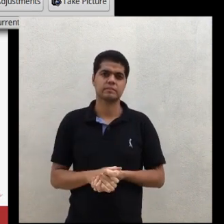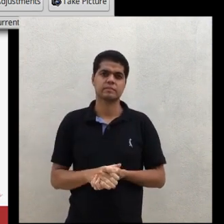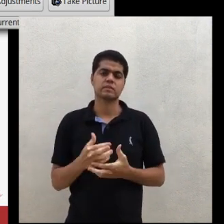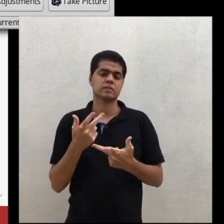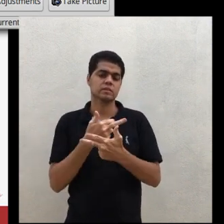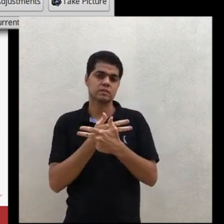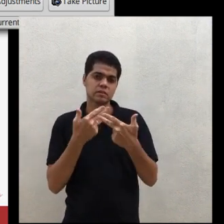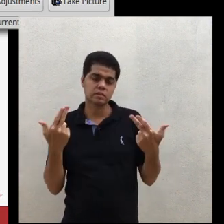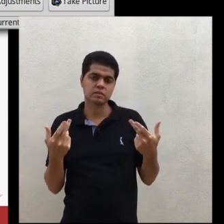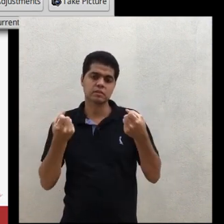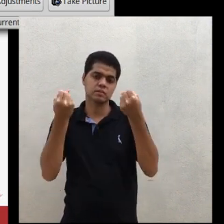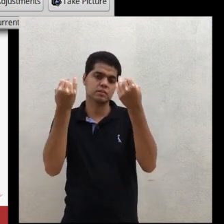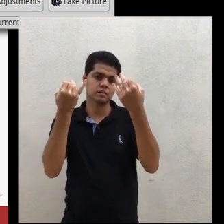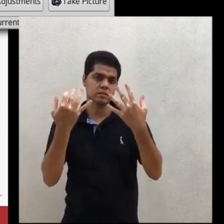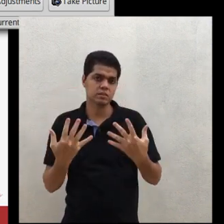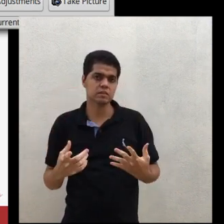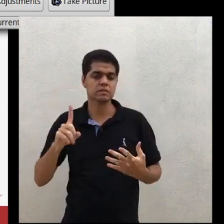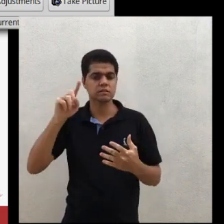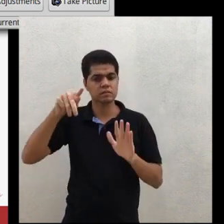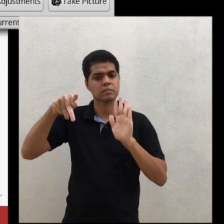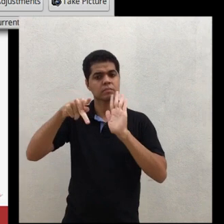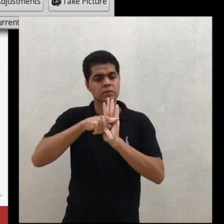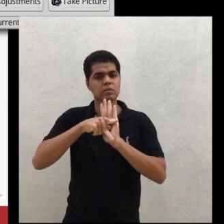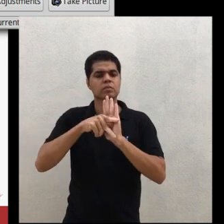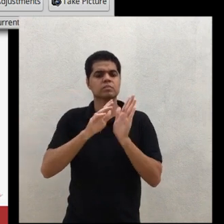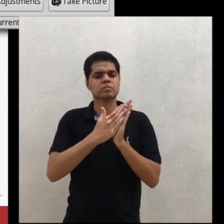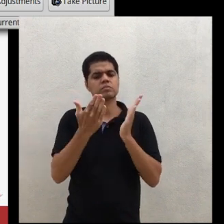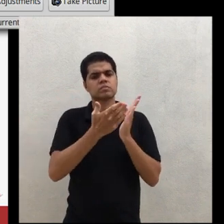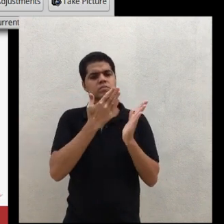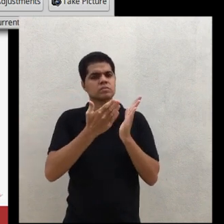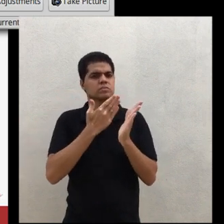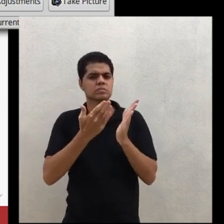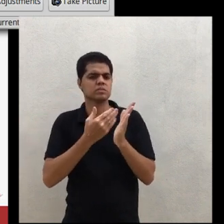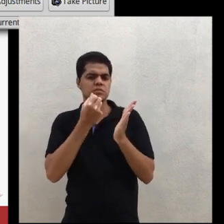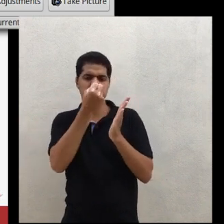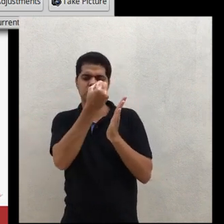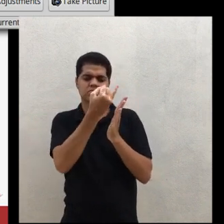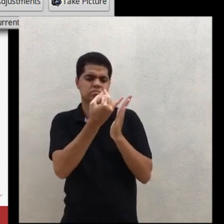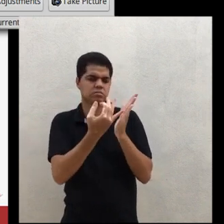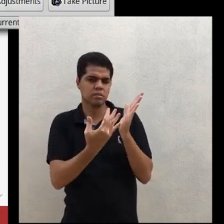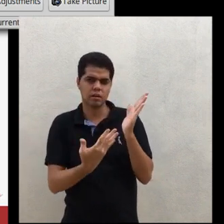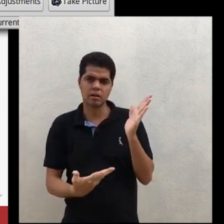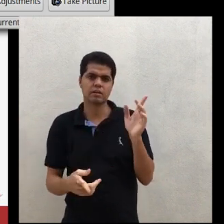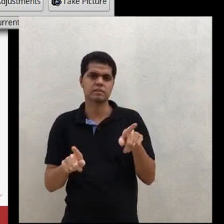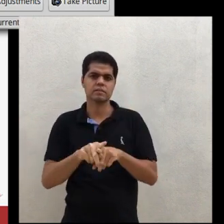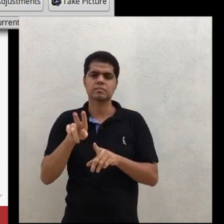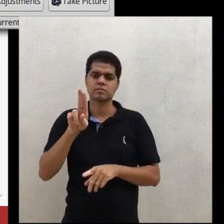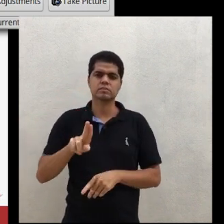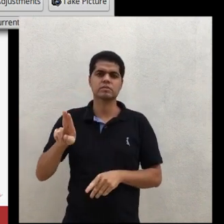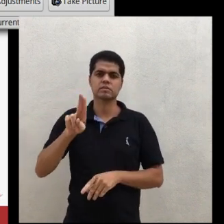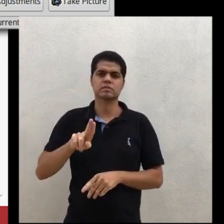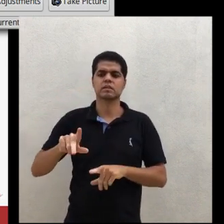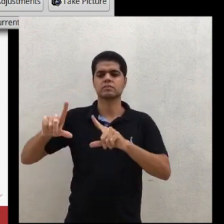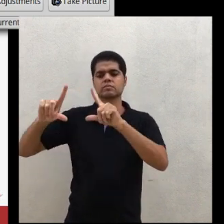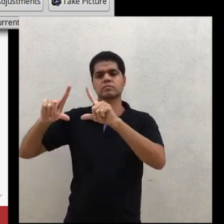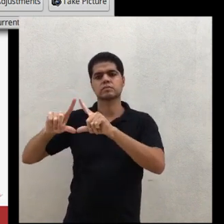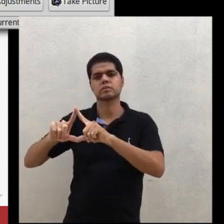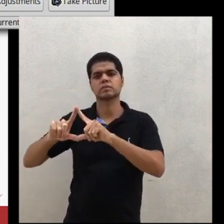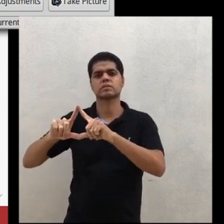Para várias situações, muito utilizadas são essas duas, triângulo e trapézio,